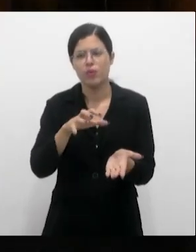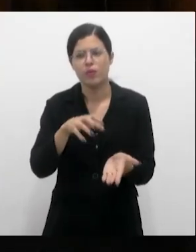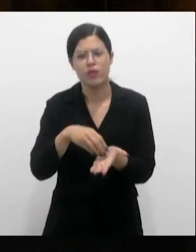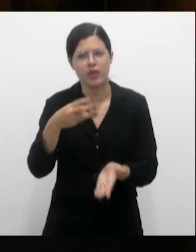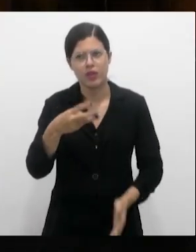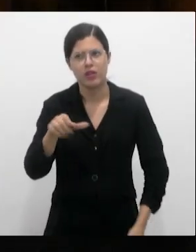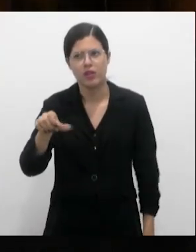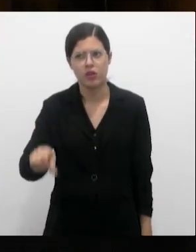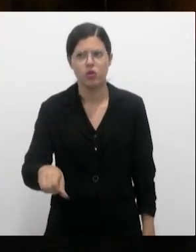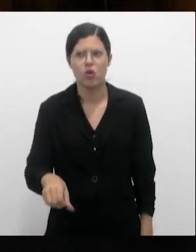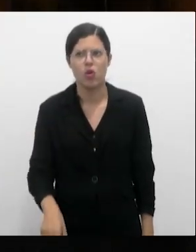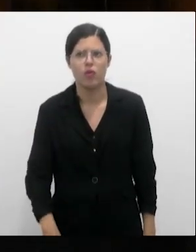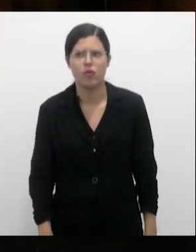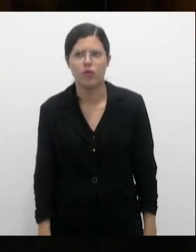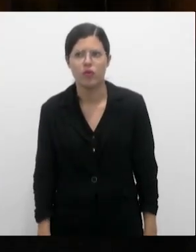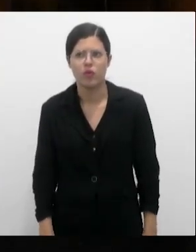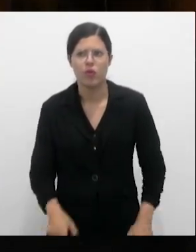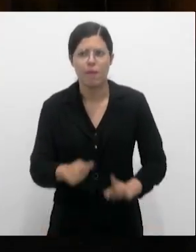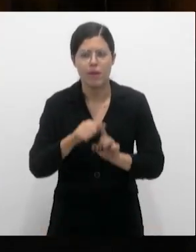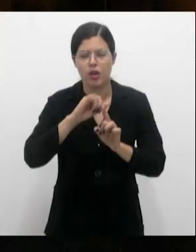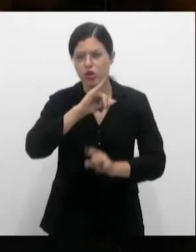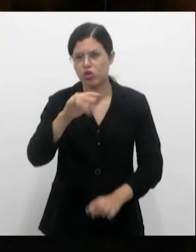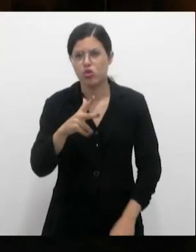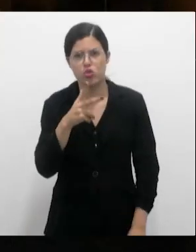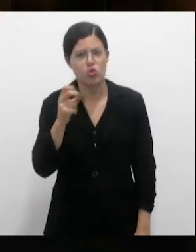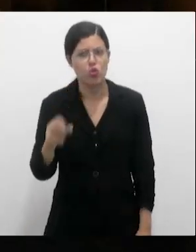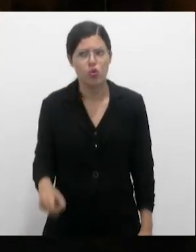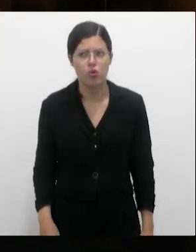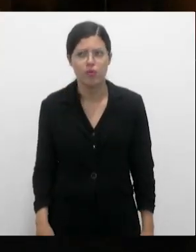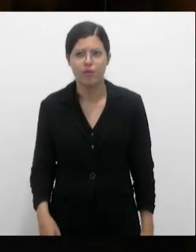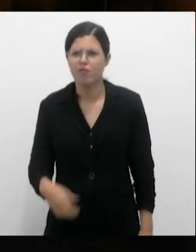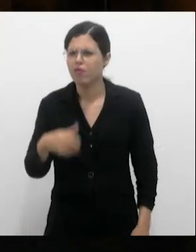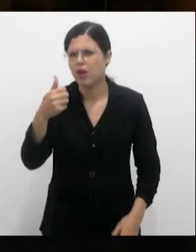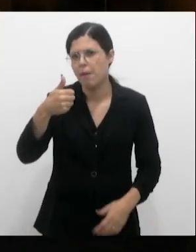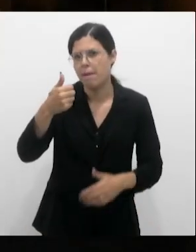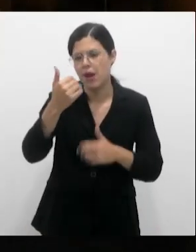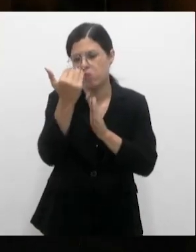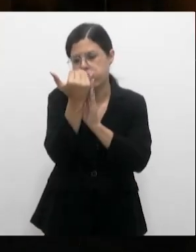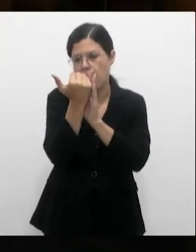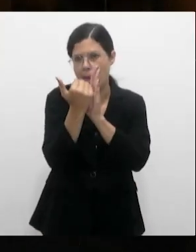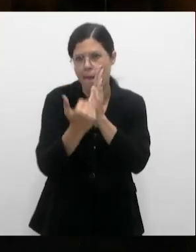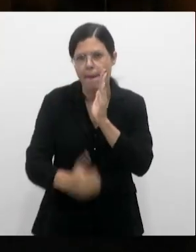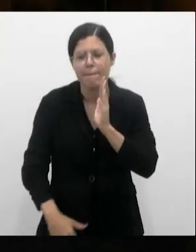39, desde julho, primeiro lugar.